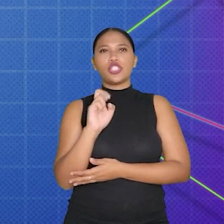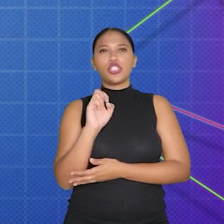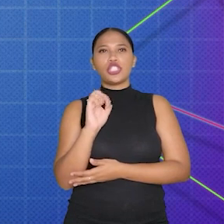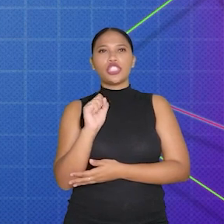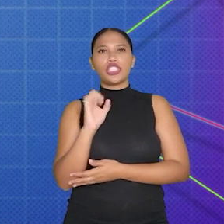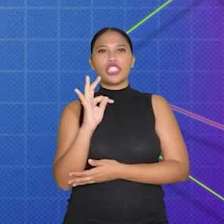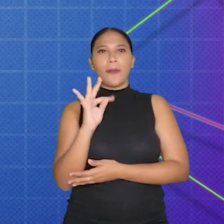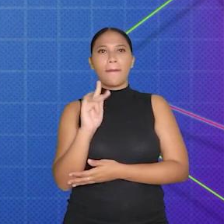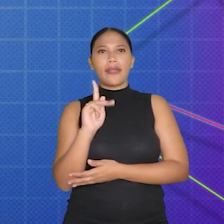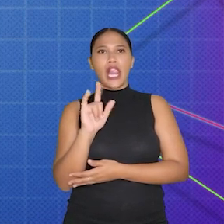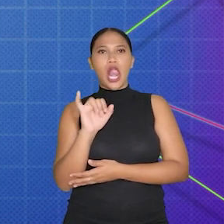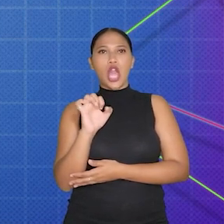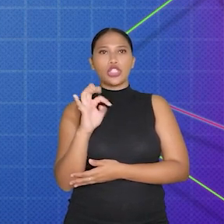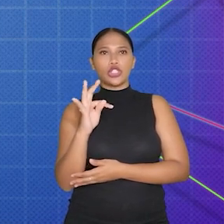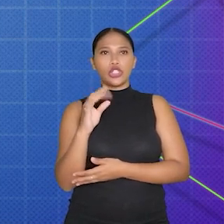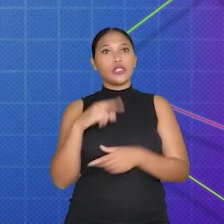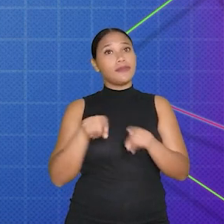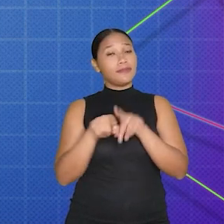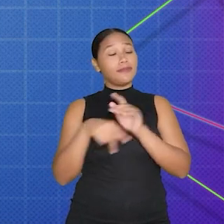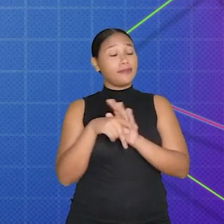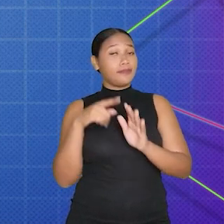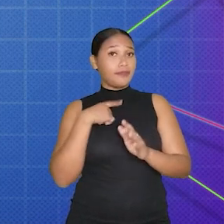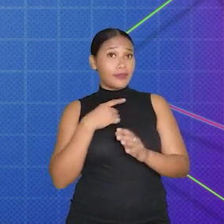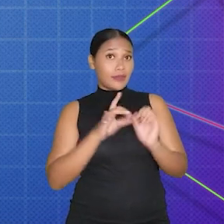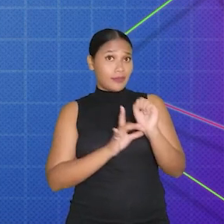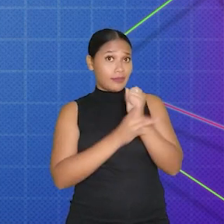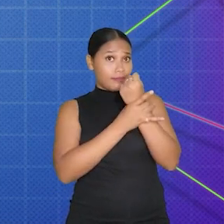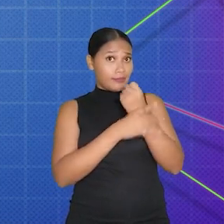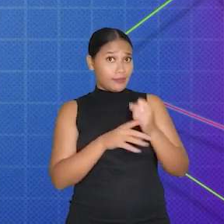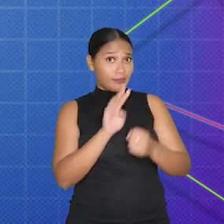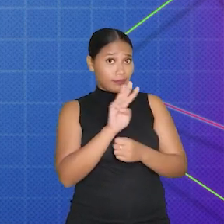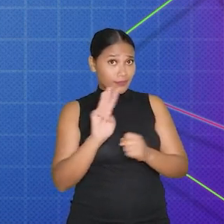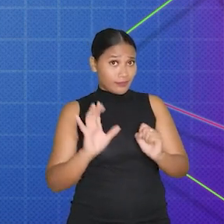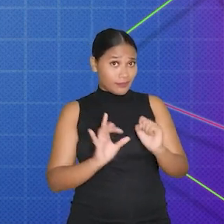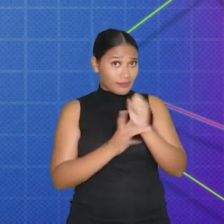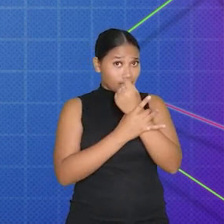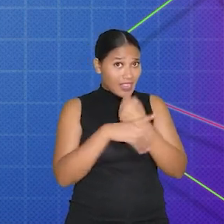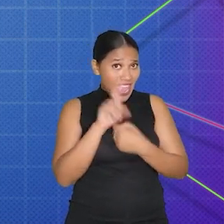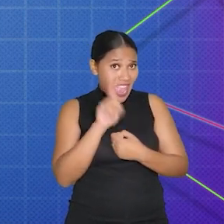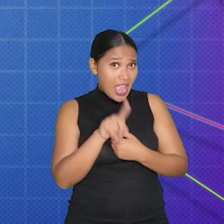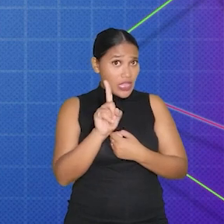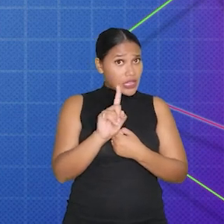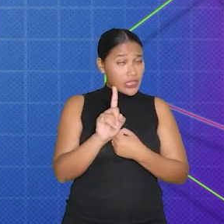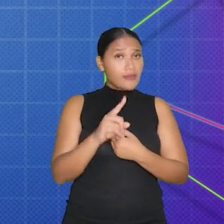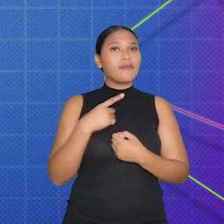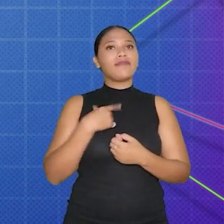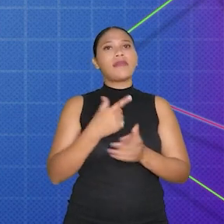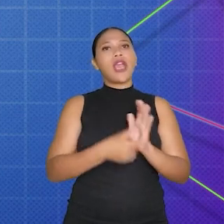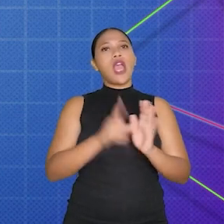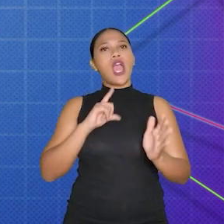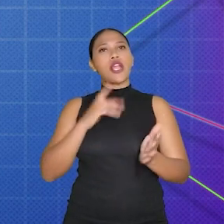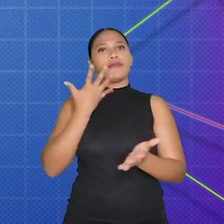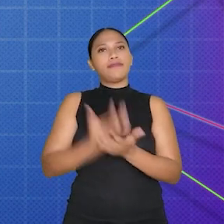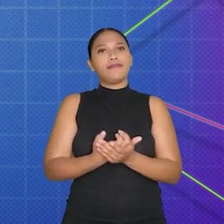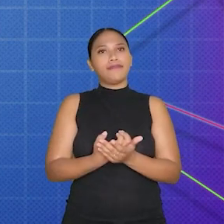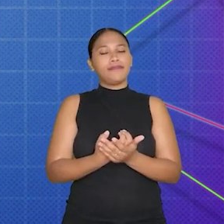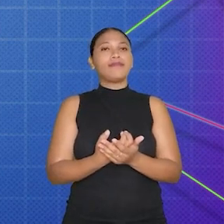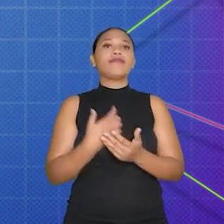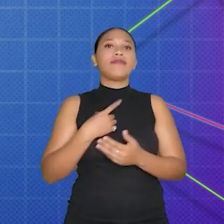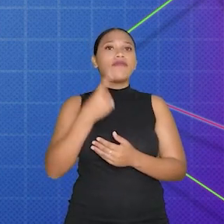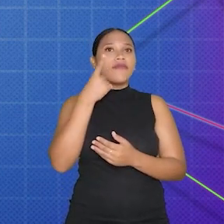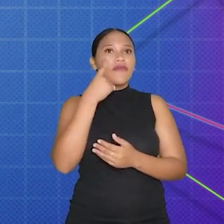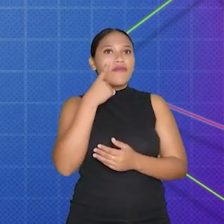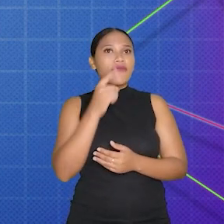Trustpilot. Verifique a segurança do site. É importante garantir que o site seja seguro antes de baixar qualquer programa ou